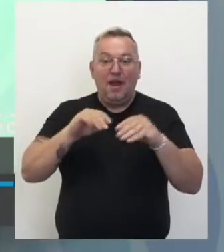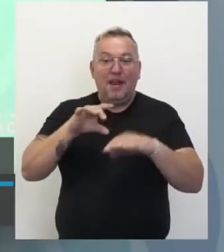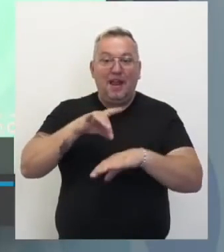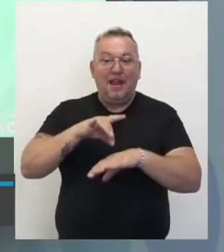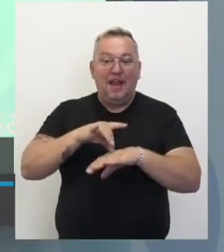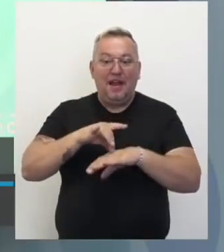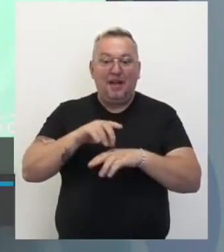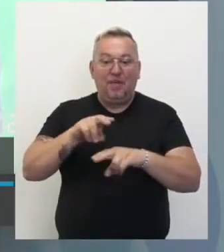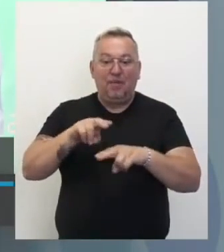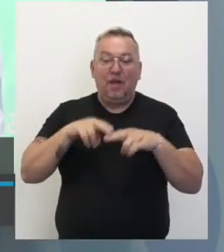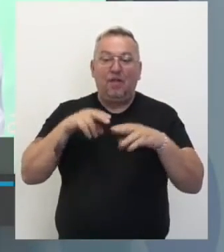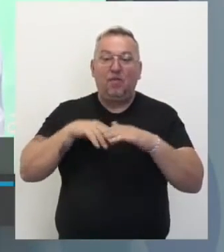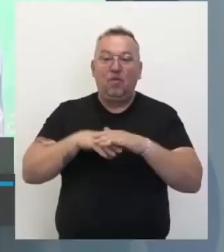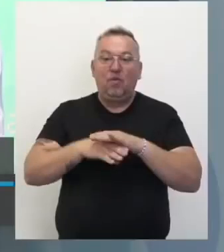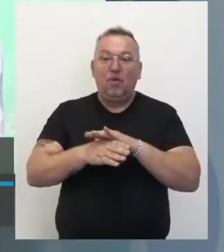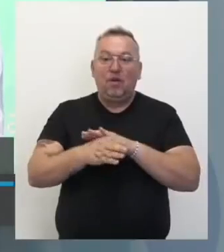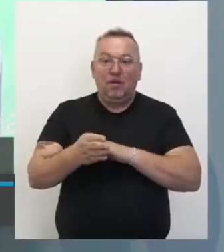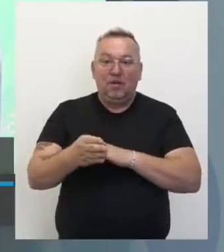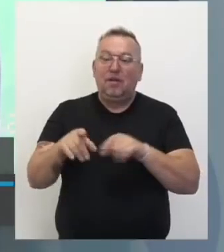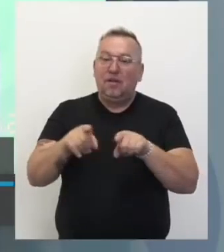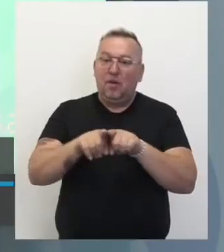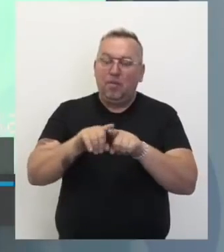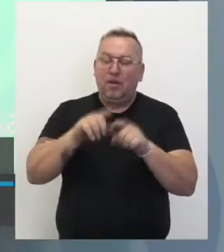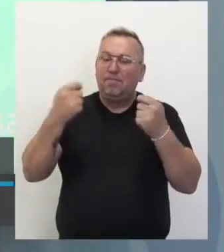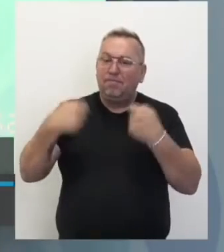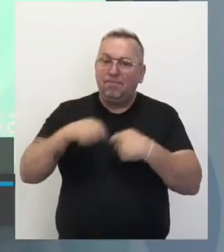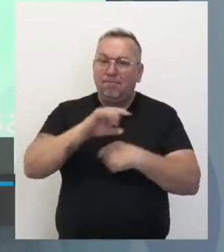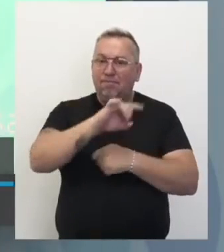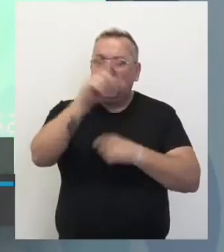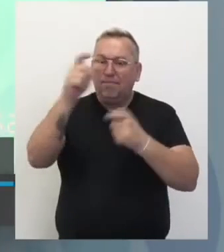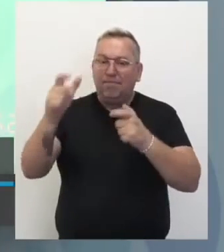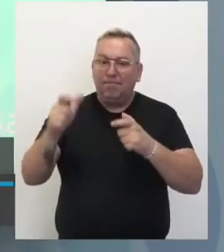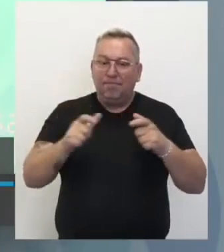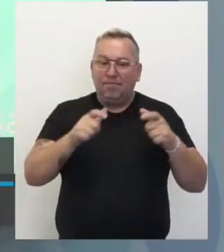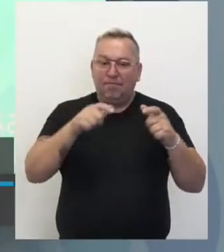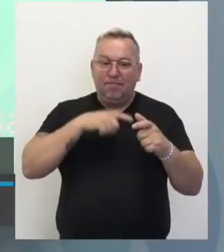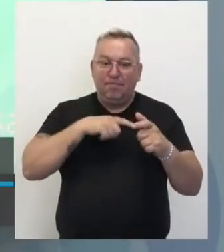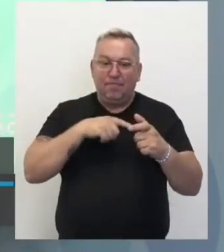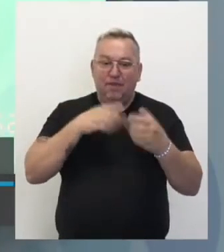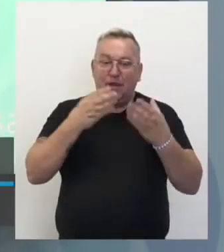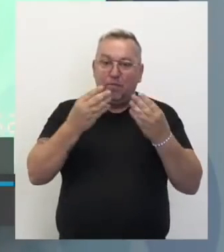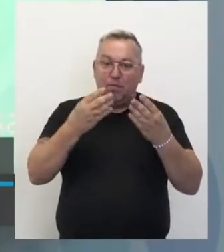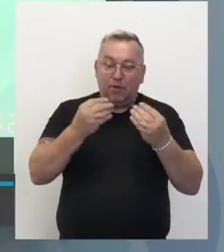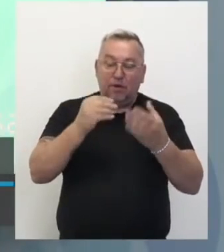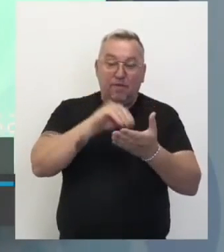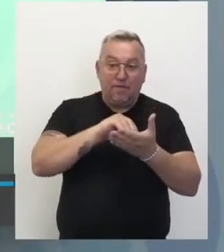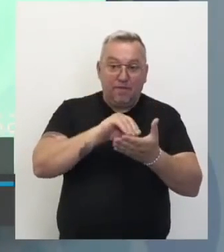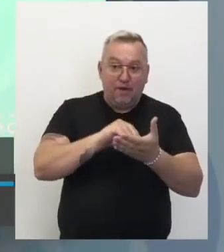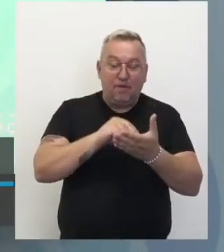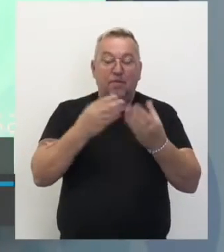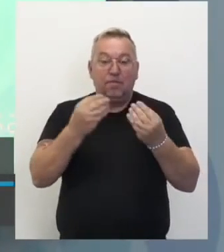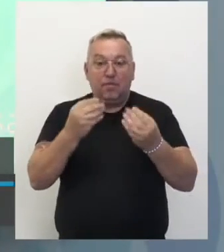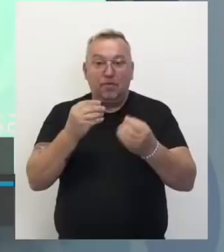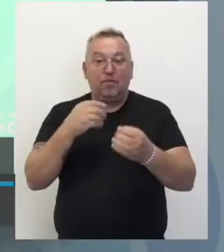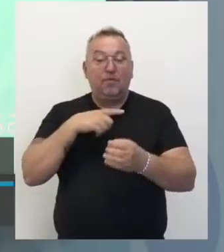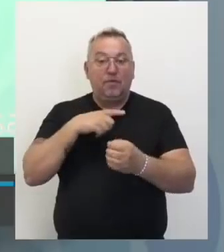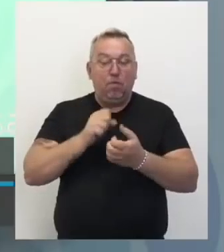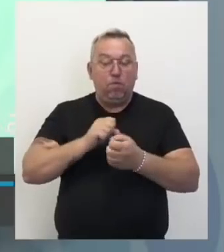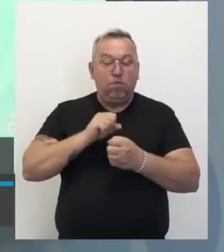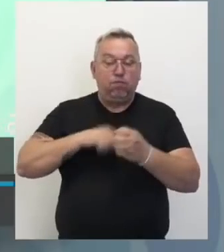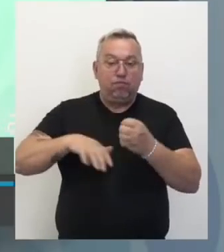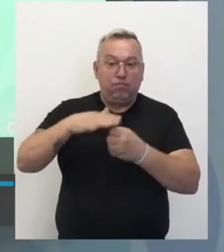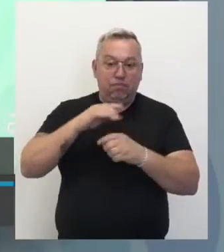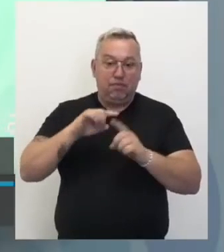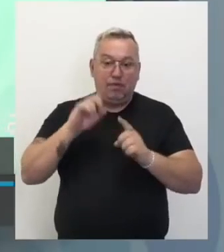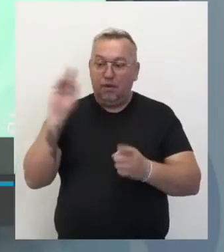por causa dos costumes e necessidades de cada região. Cada região existe fartura e escassez. Olha, quem